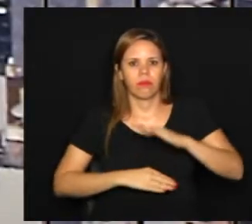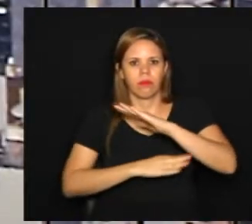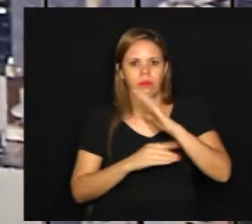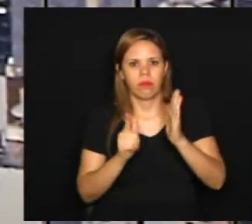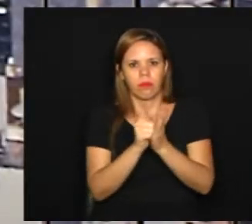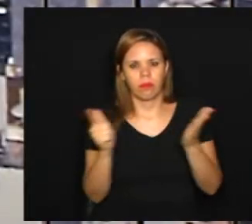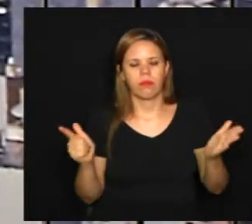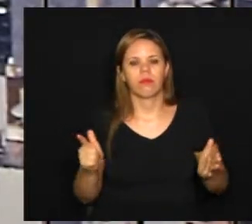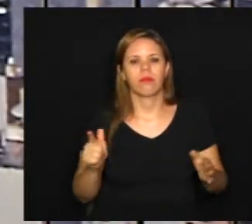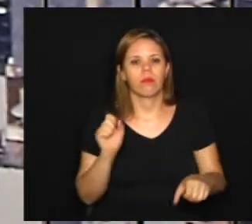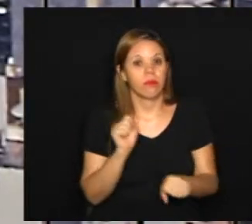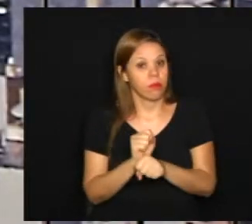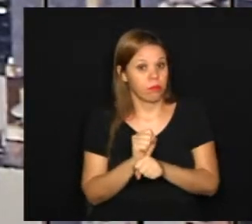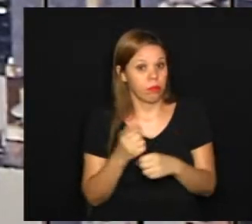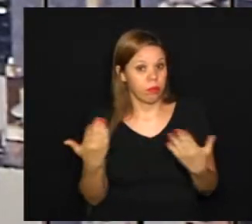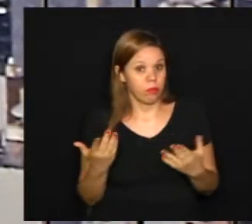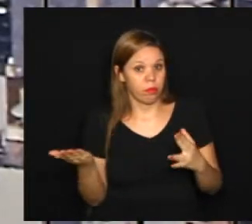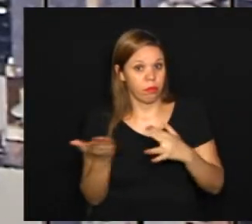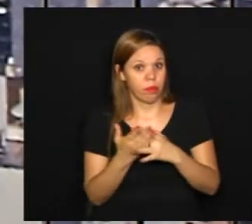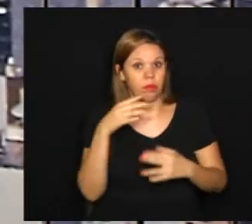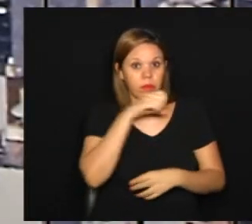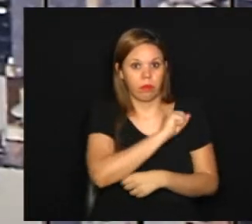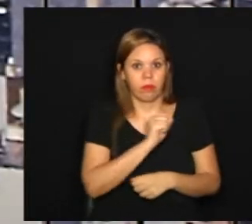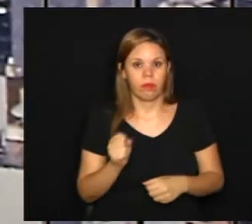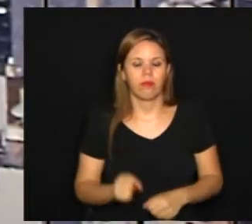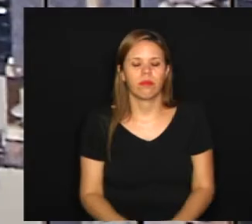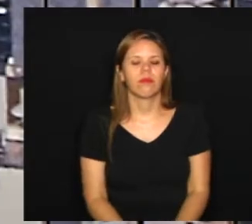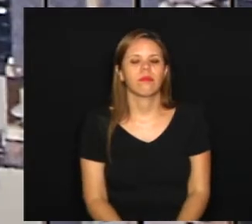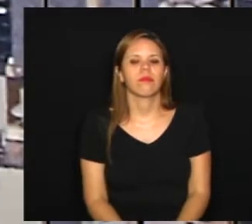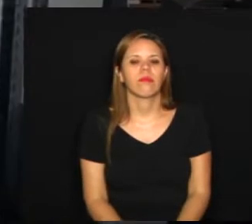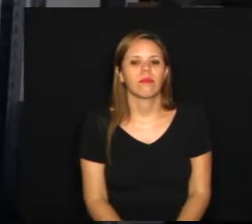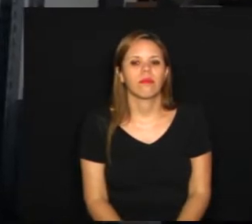Notícia faz uma pausa agora, o intervalo é rapidinho, não sai daí.